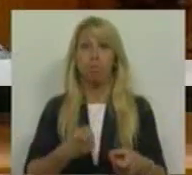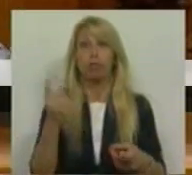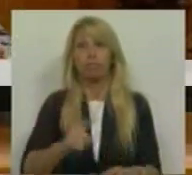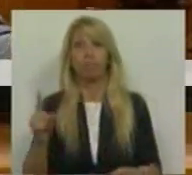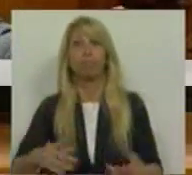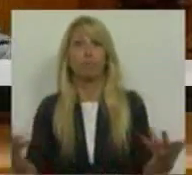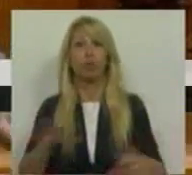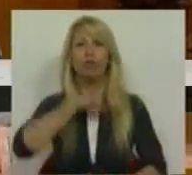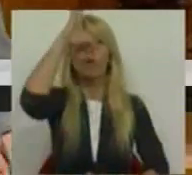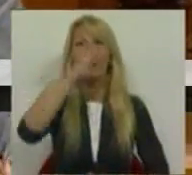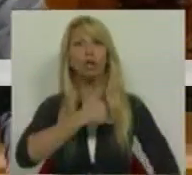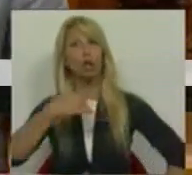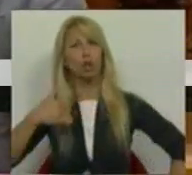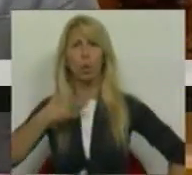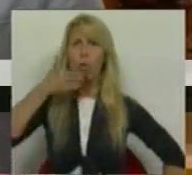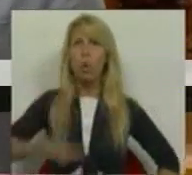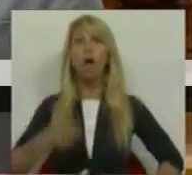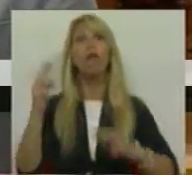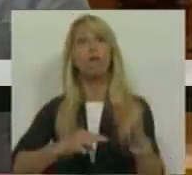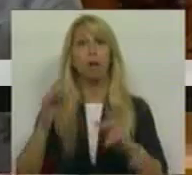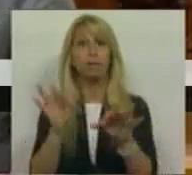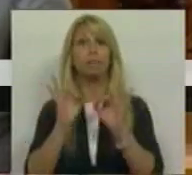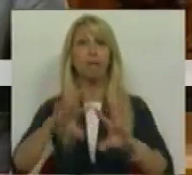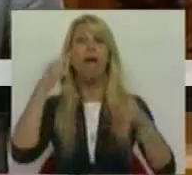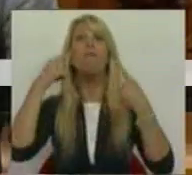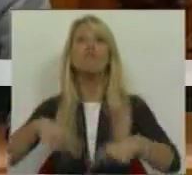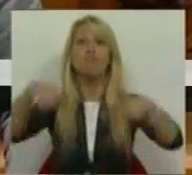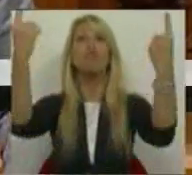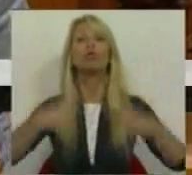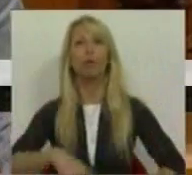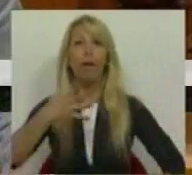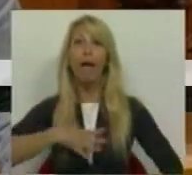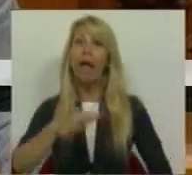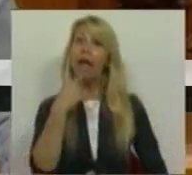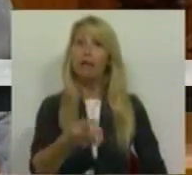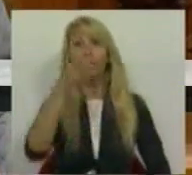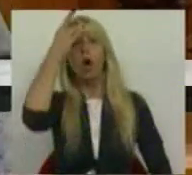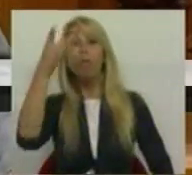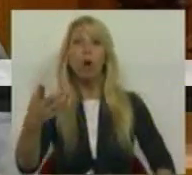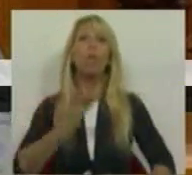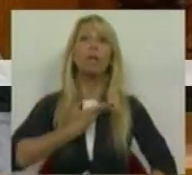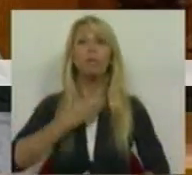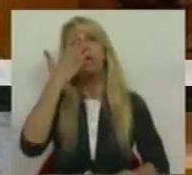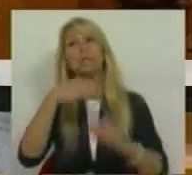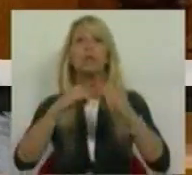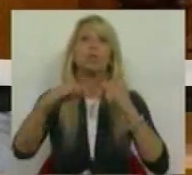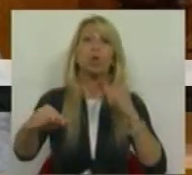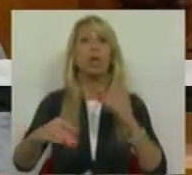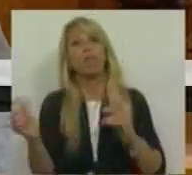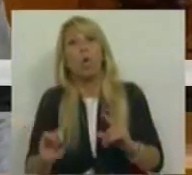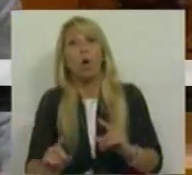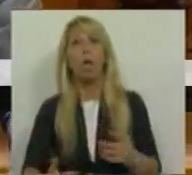nas finanças como ele próprio demonstrou, que quisesse dizer a sua opinião sobre a dívida. Se ela é sustentável, se ela não